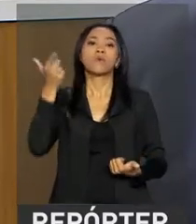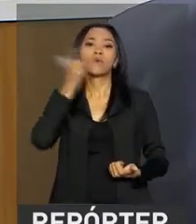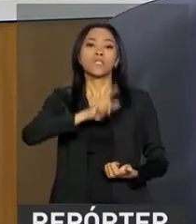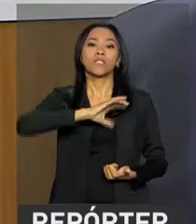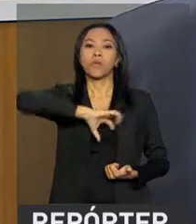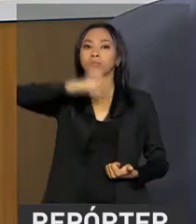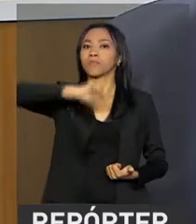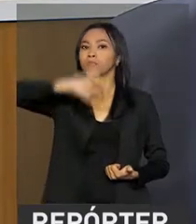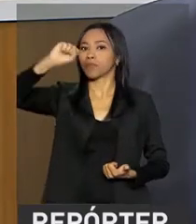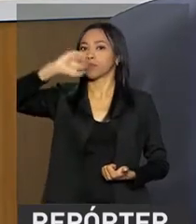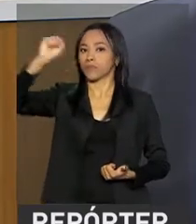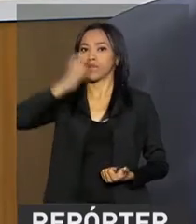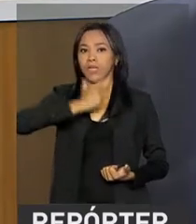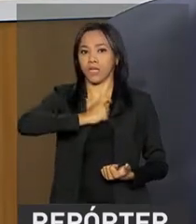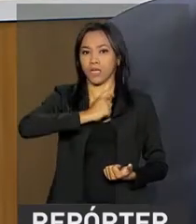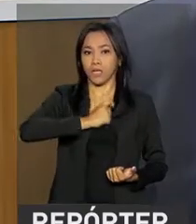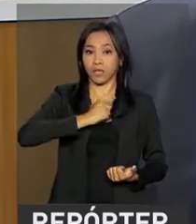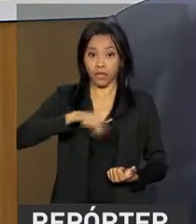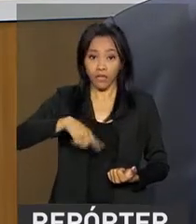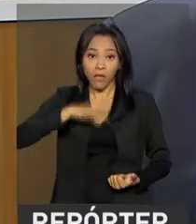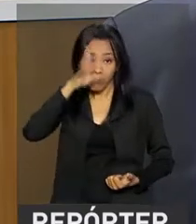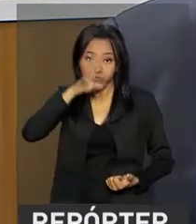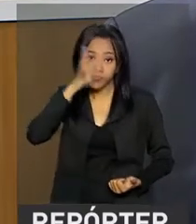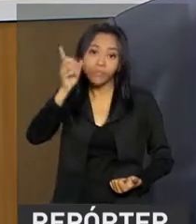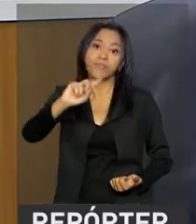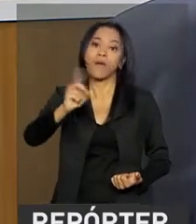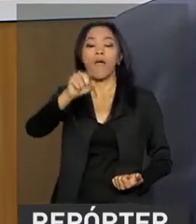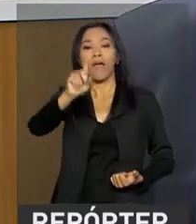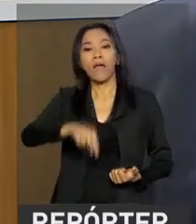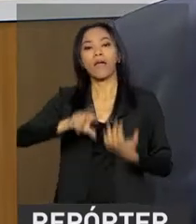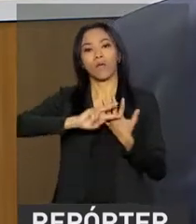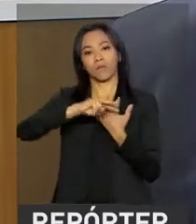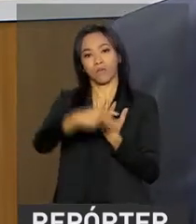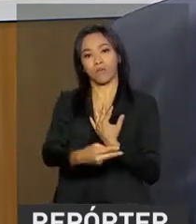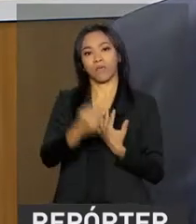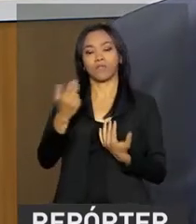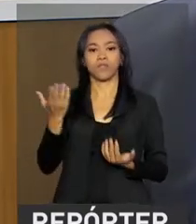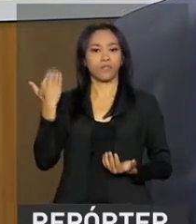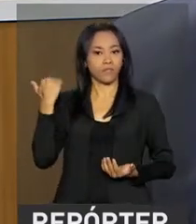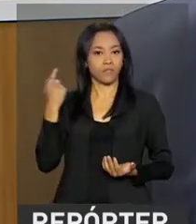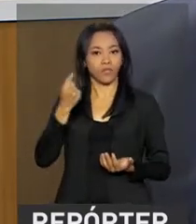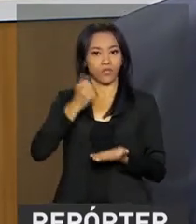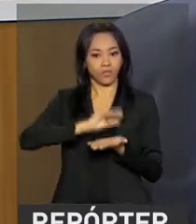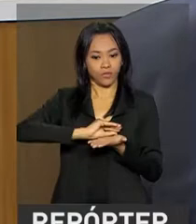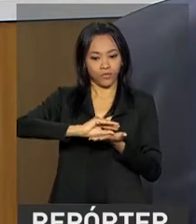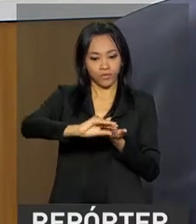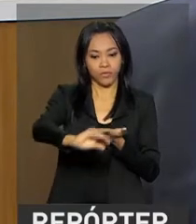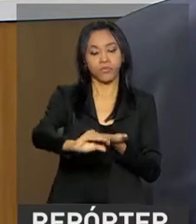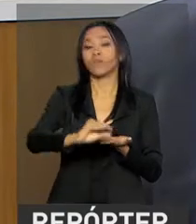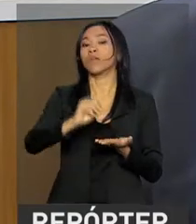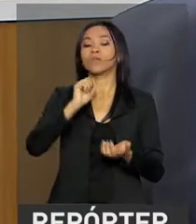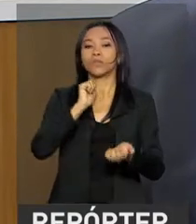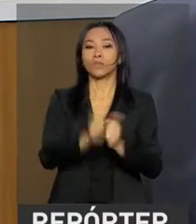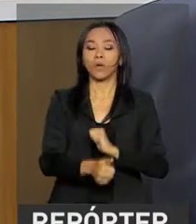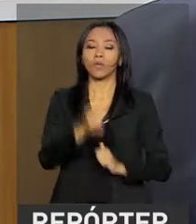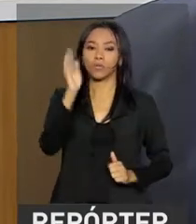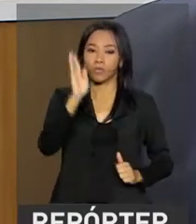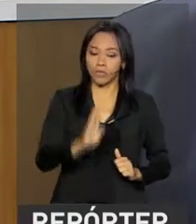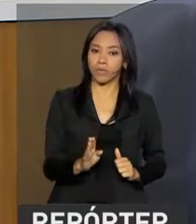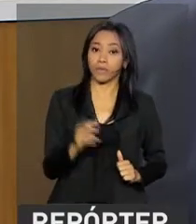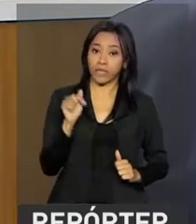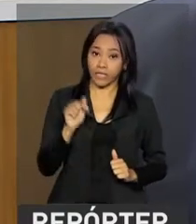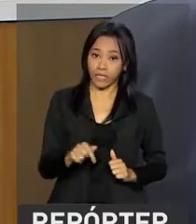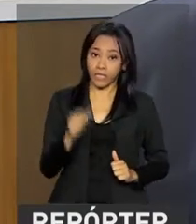e isso não é à toa isso é fruto sim é do investimento foi feito no no esporte brasileiro e no